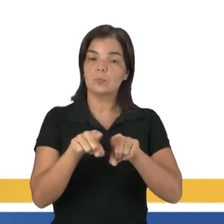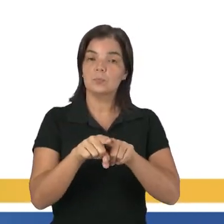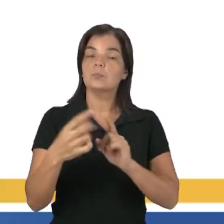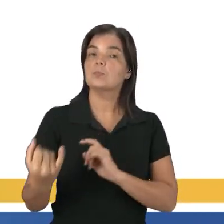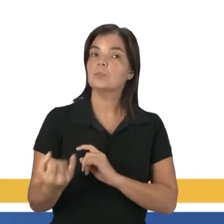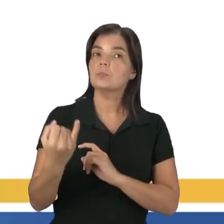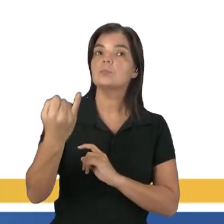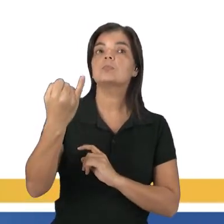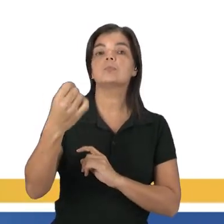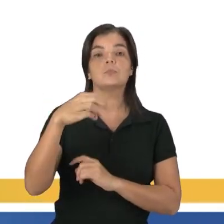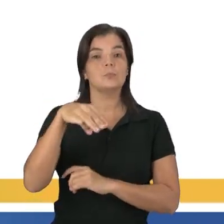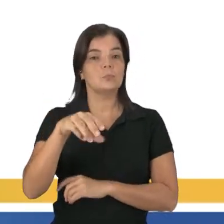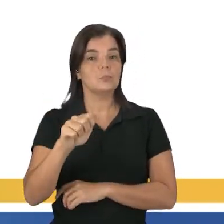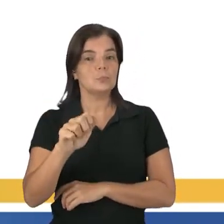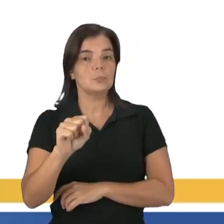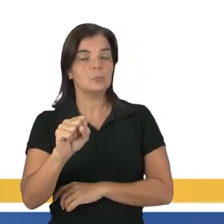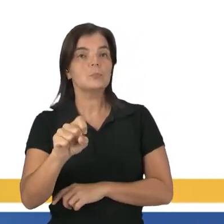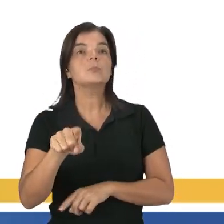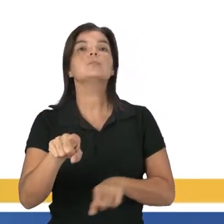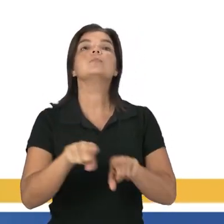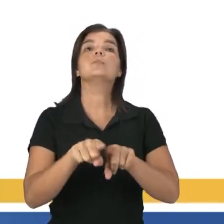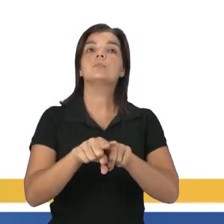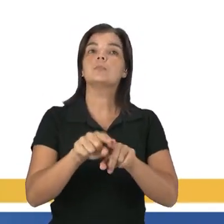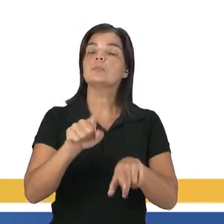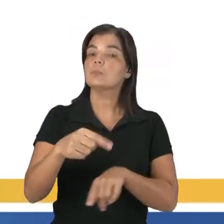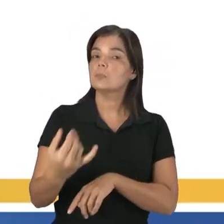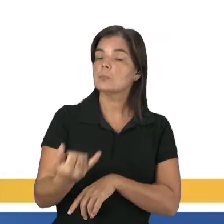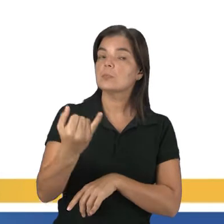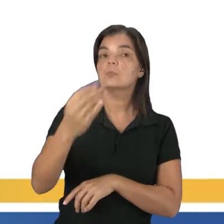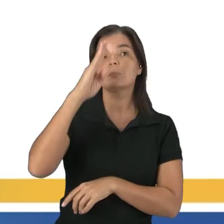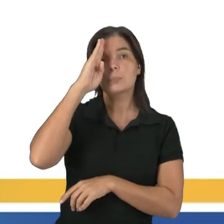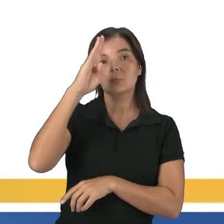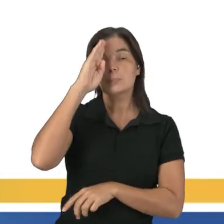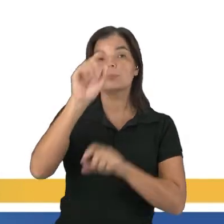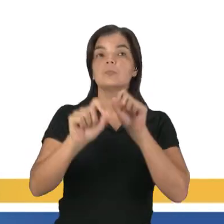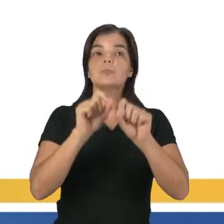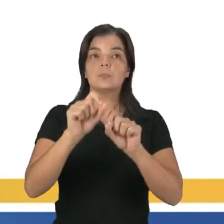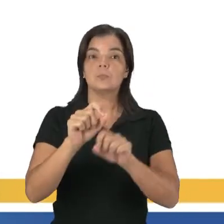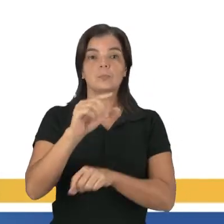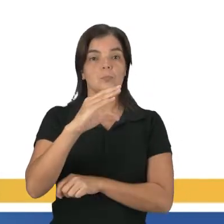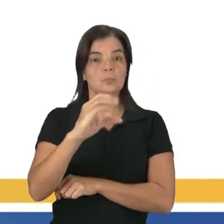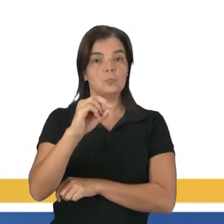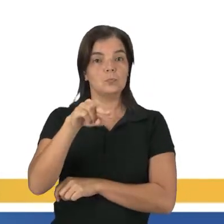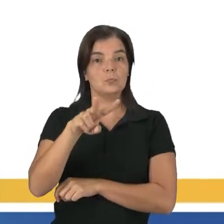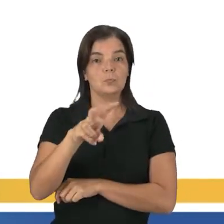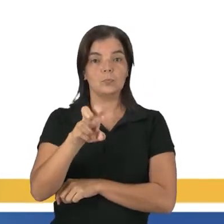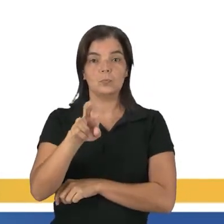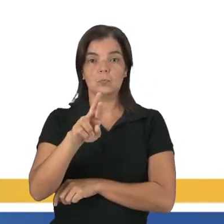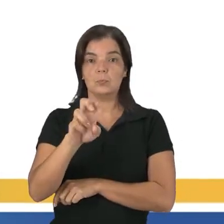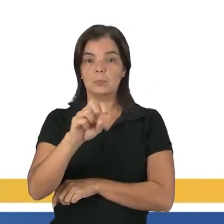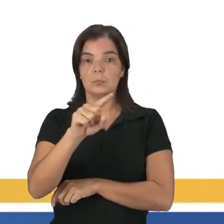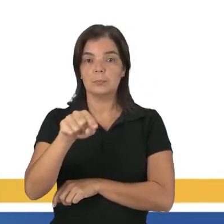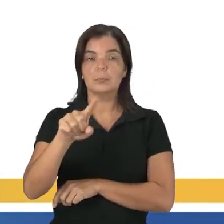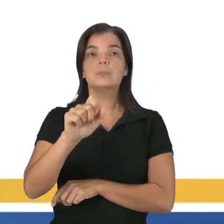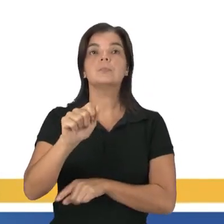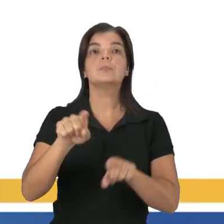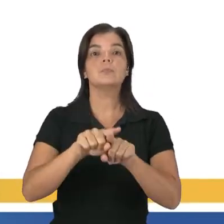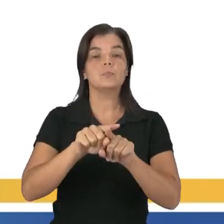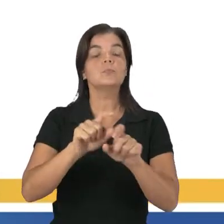bem importante sobre a massa, né? É importante, e a parte principal, é fazer a conversão de unidades de